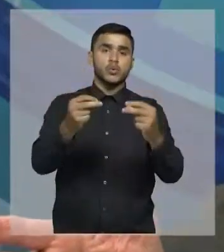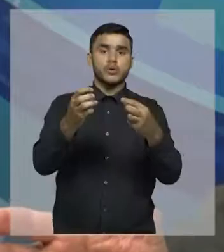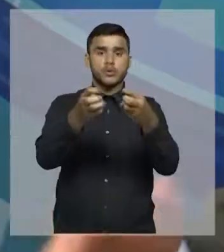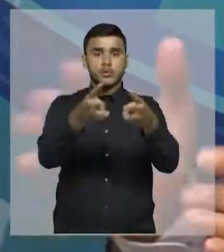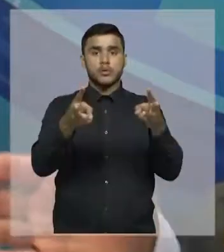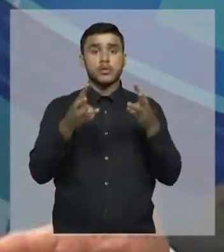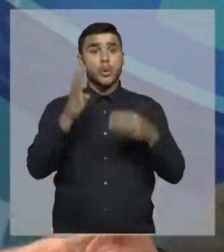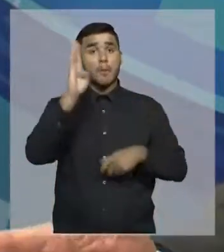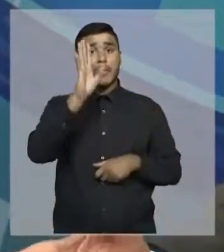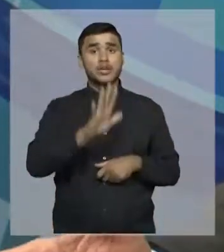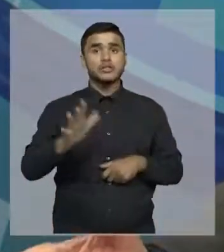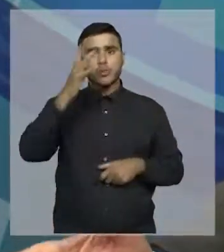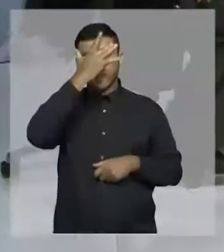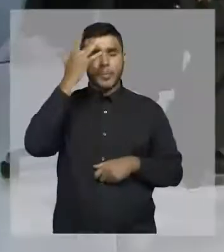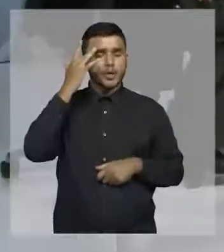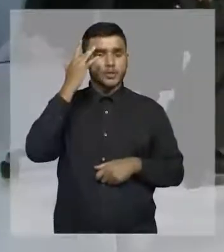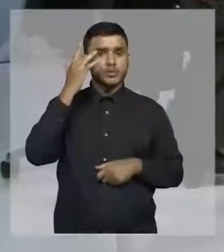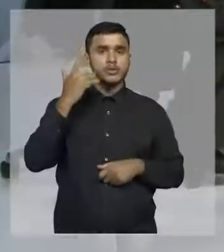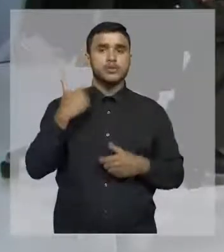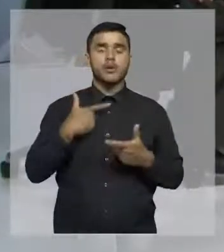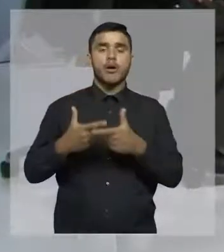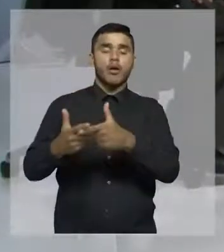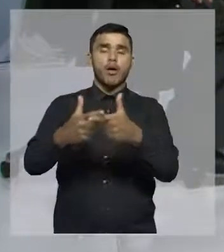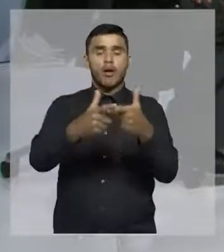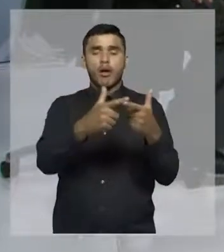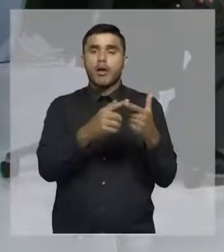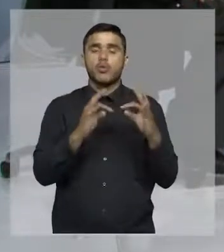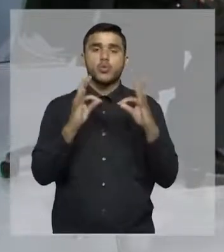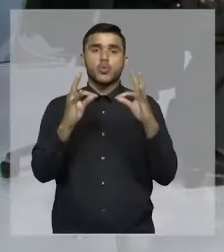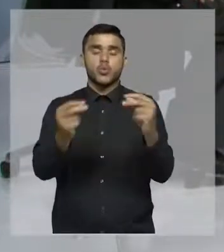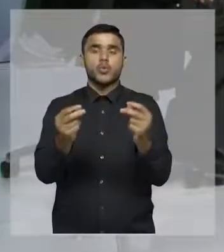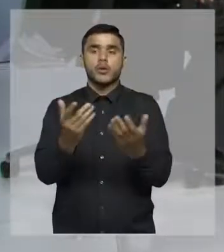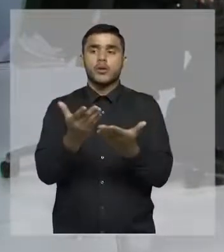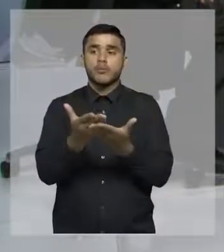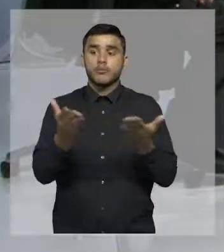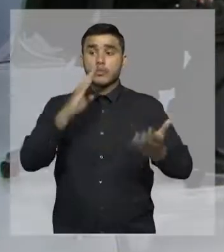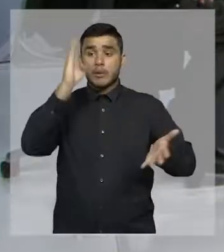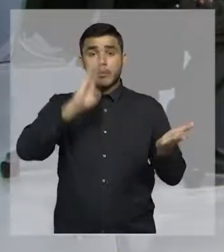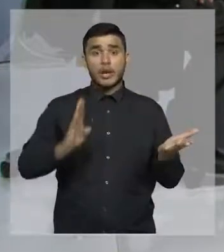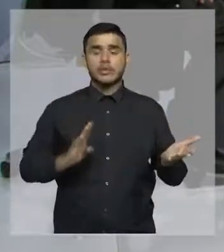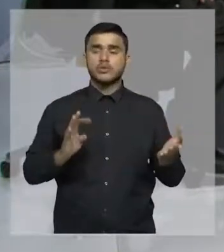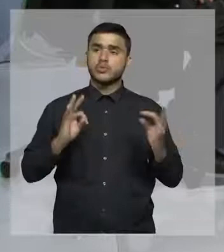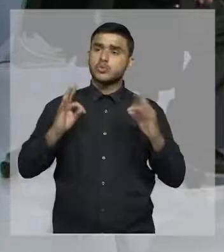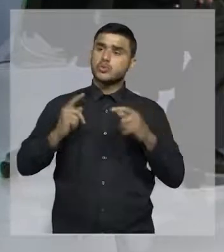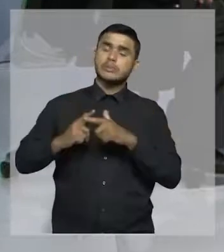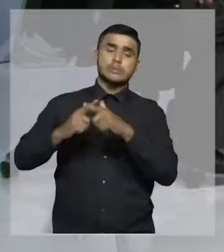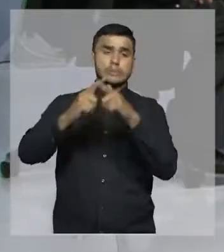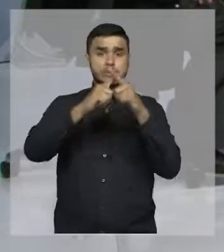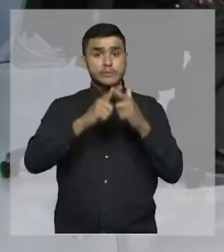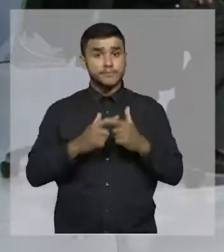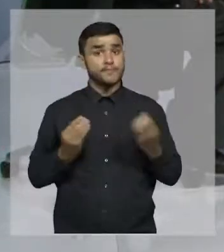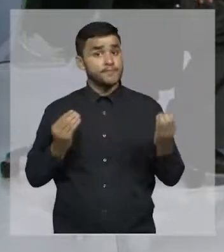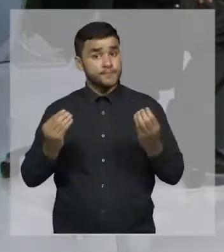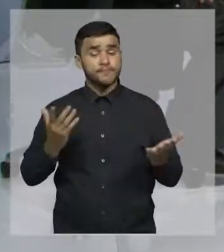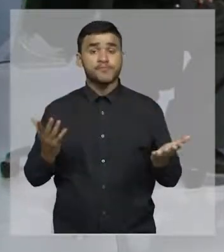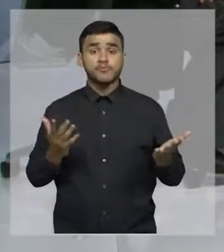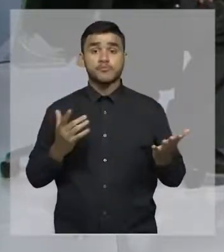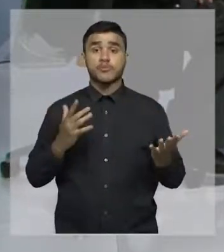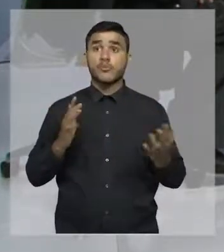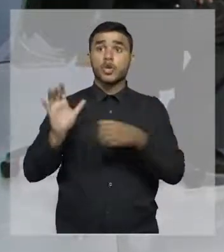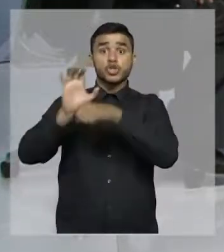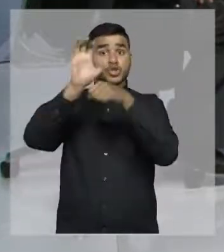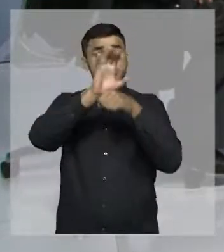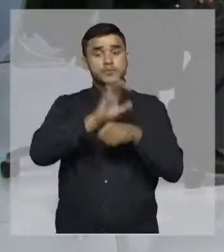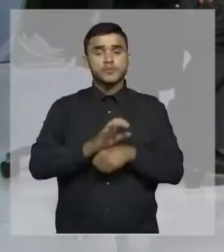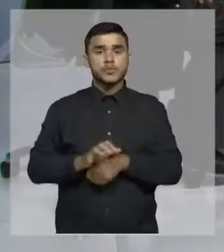todo. E quebramos os caminhoneiros. Quebrando o Brasil. Né? E quebramos o Brasil. E como os estados não podem